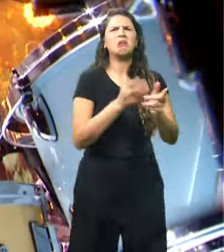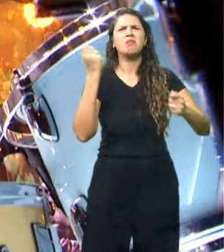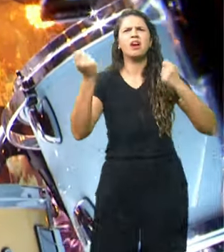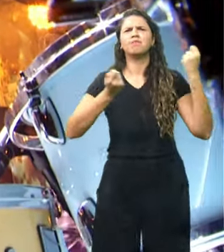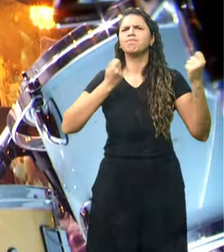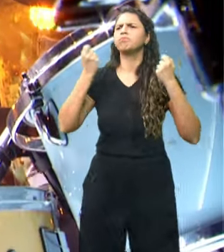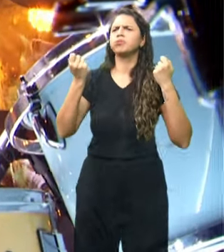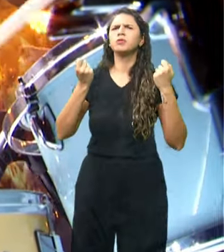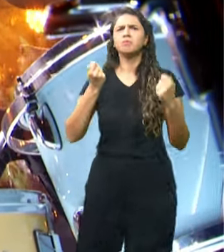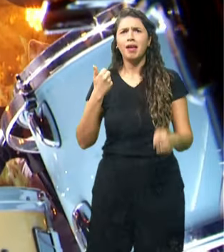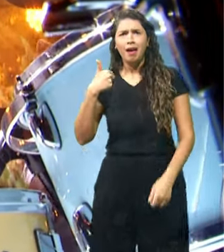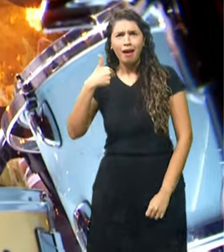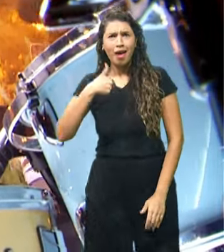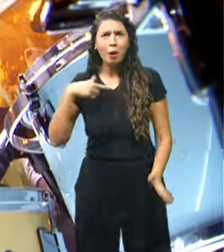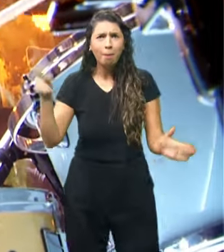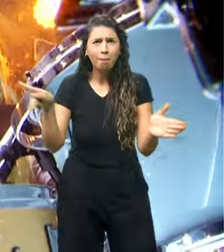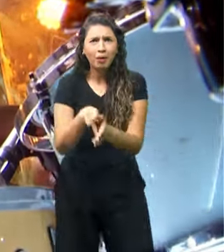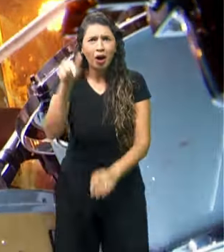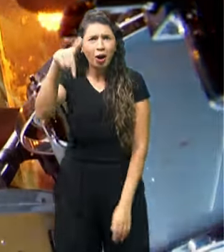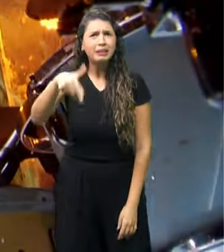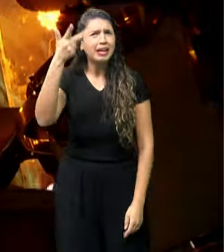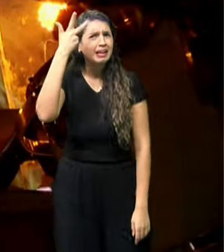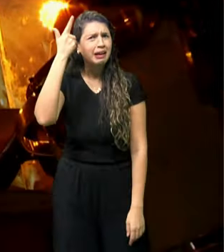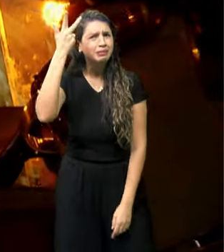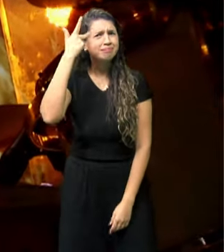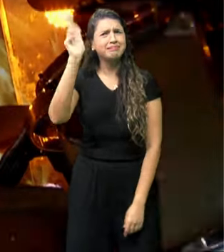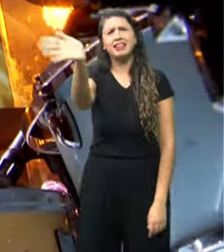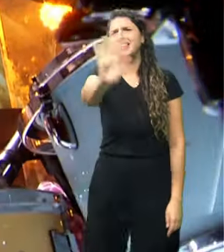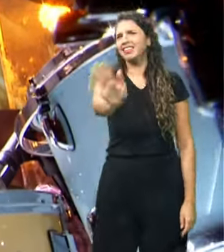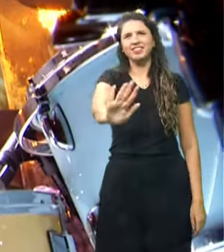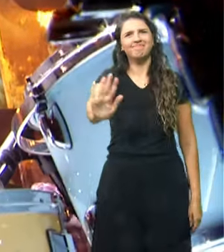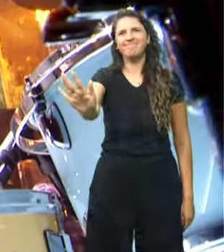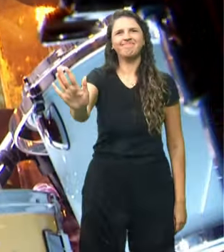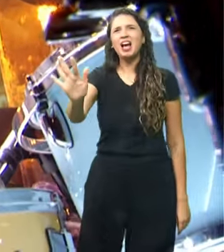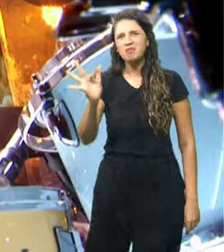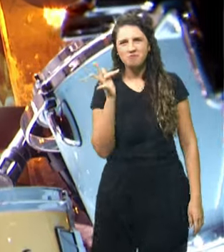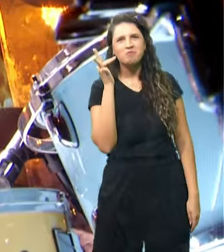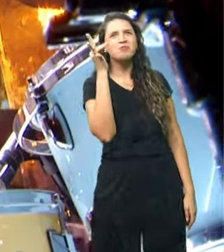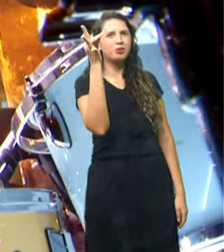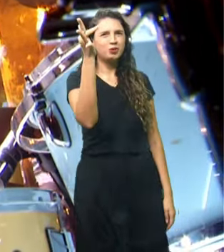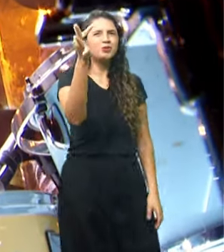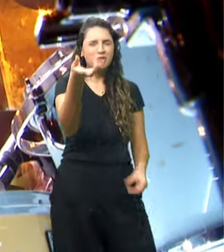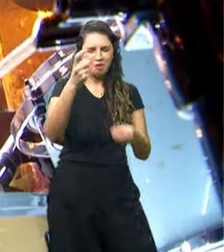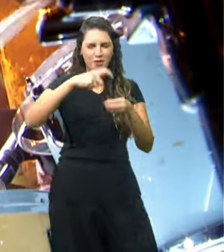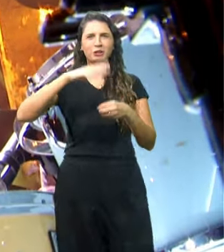Pra casa.